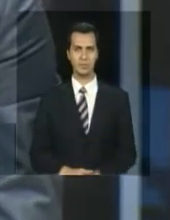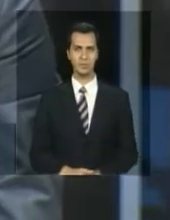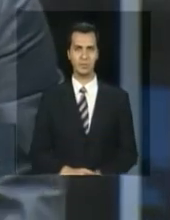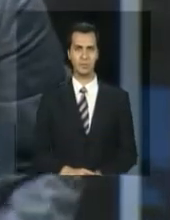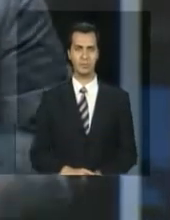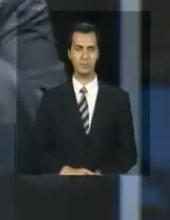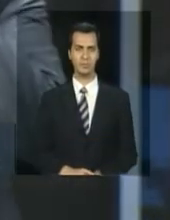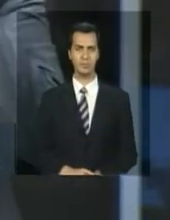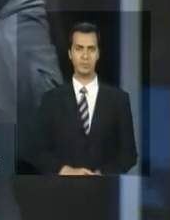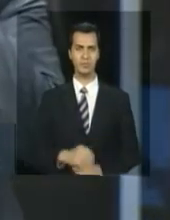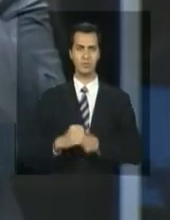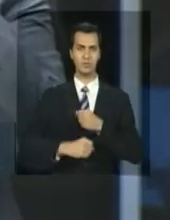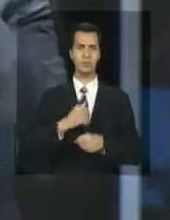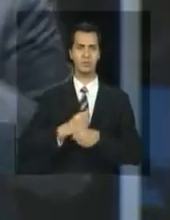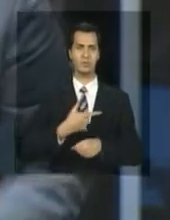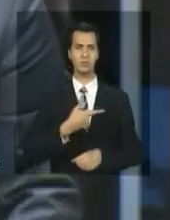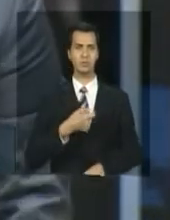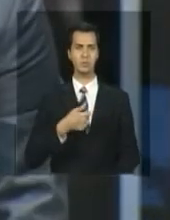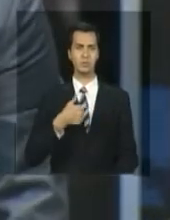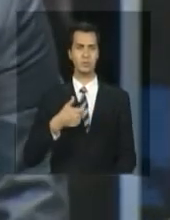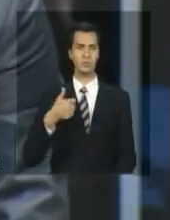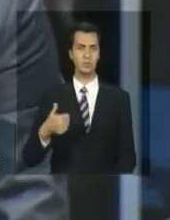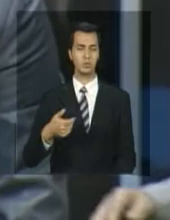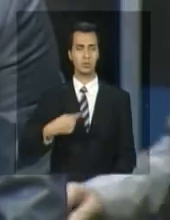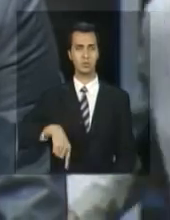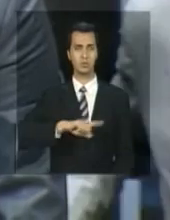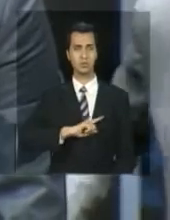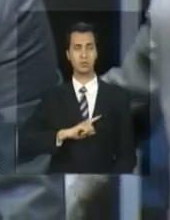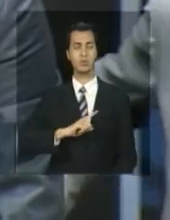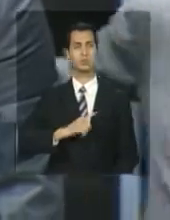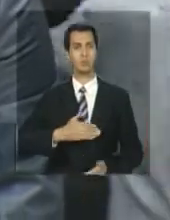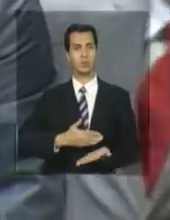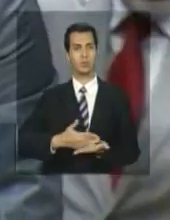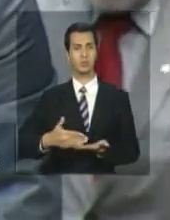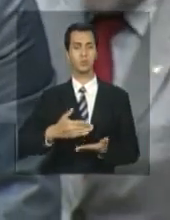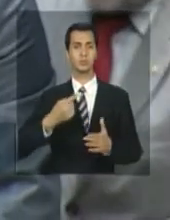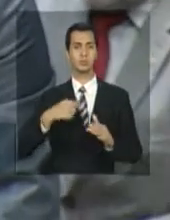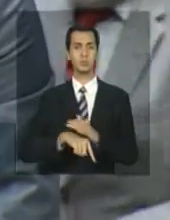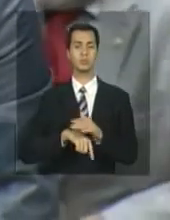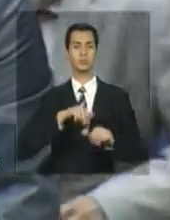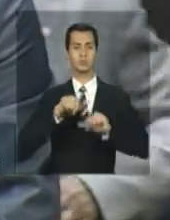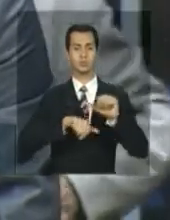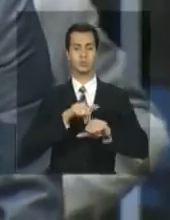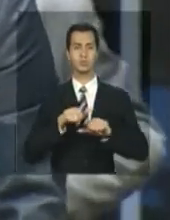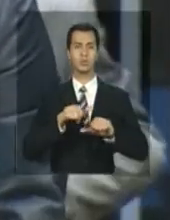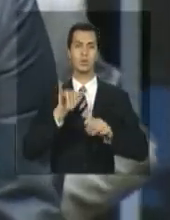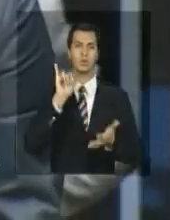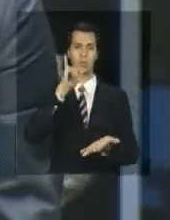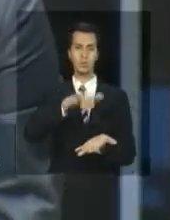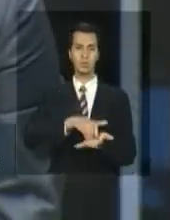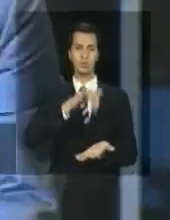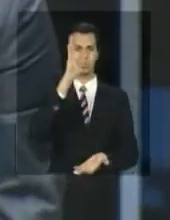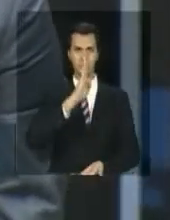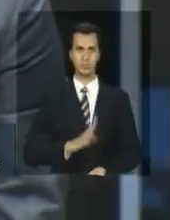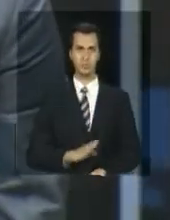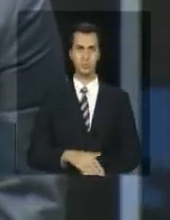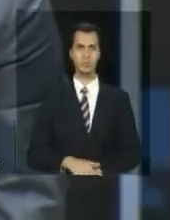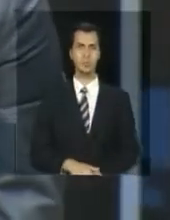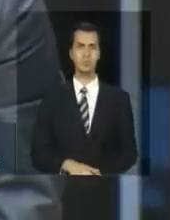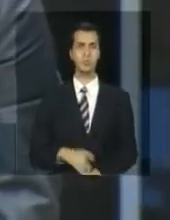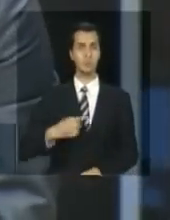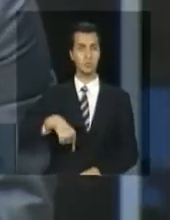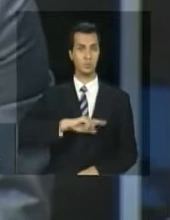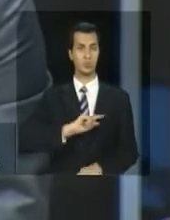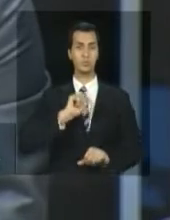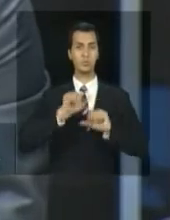Iniciamos em 2011 uma profunda reformulação do setor aeroportuário brasileiro. Fizemos